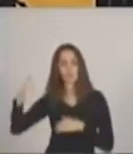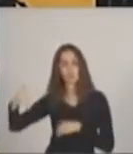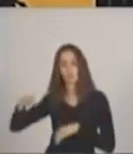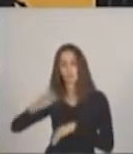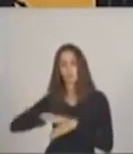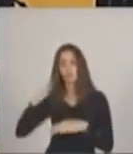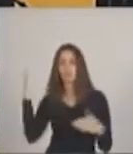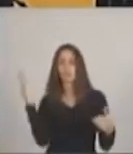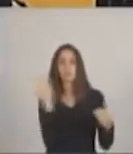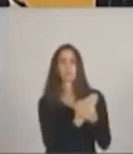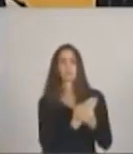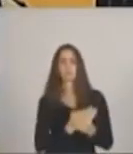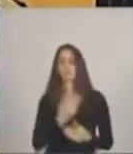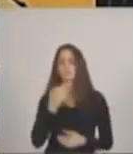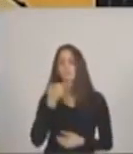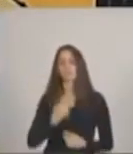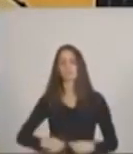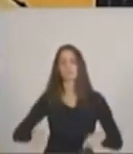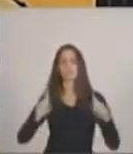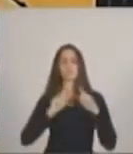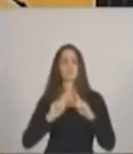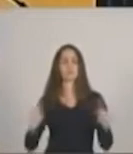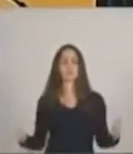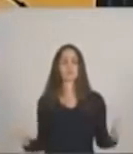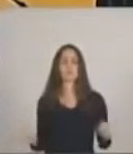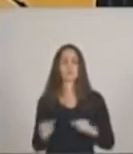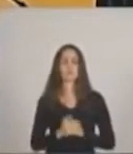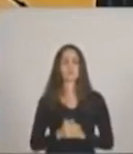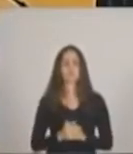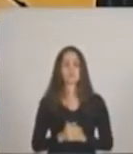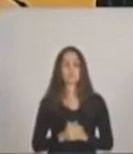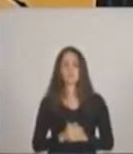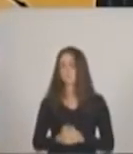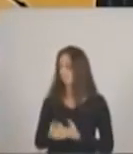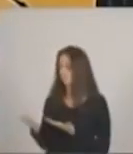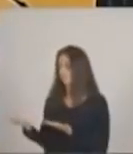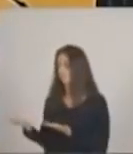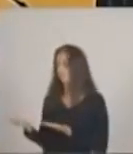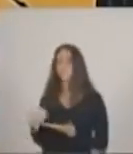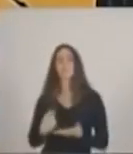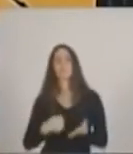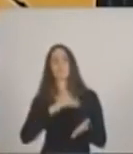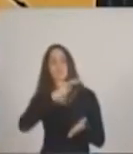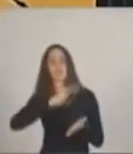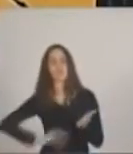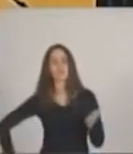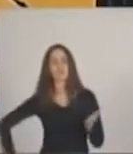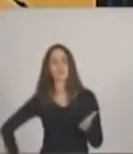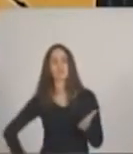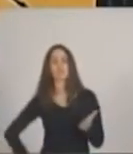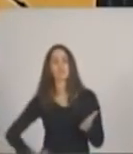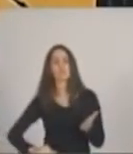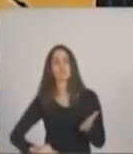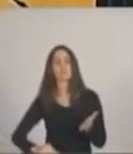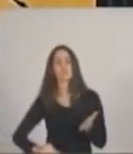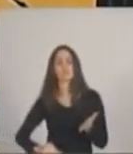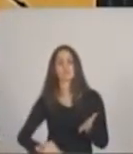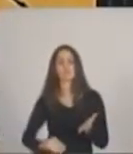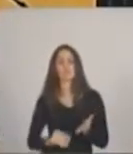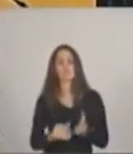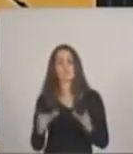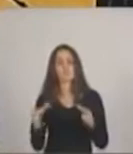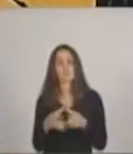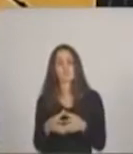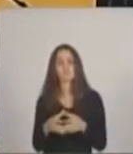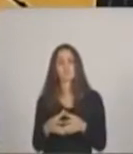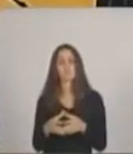autos. Isso. O deputado Marcelo retirou a nosso entendimento, junto com o deputado